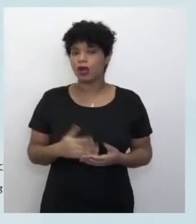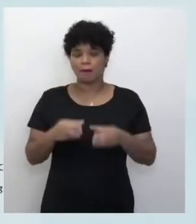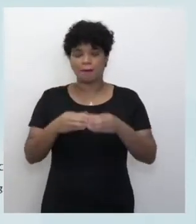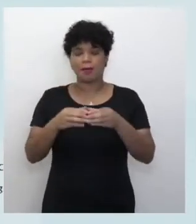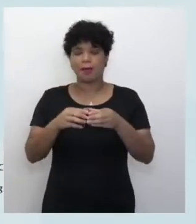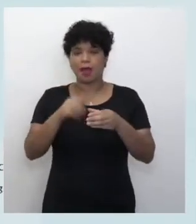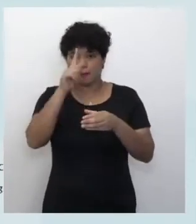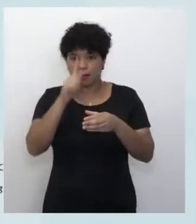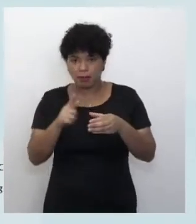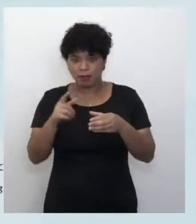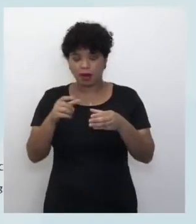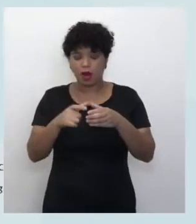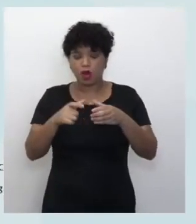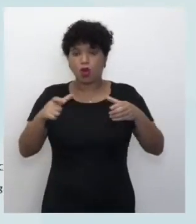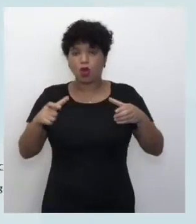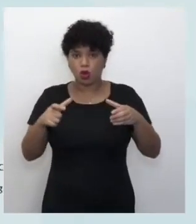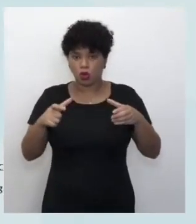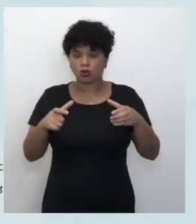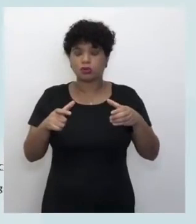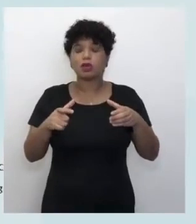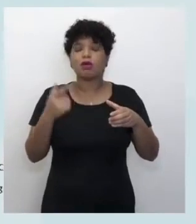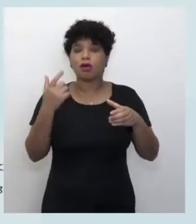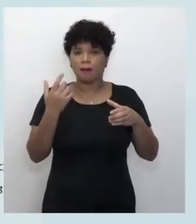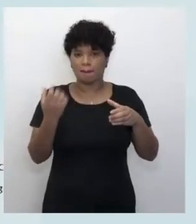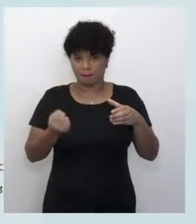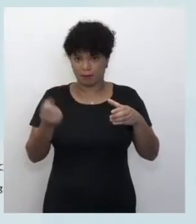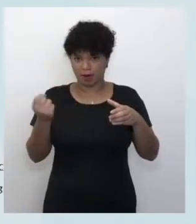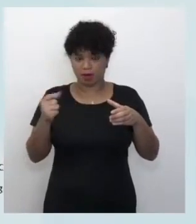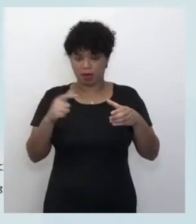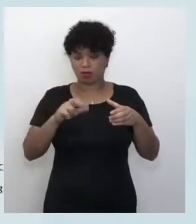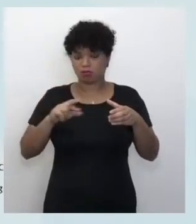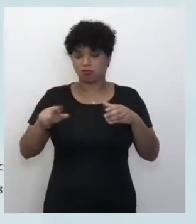clara, Ela tem uma certa,